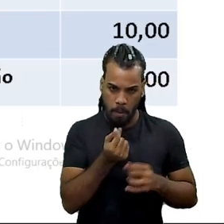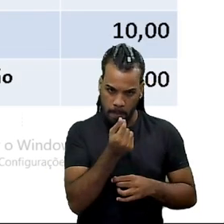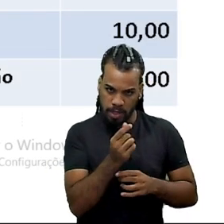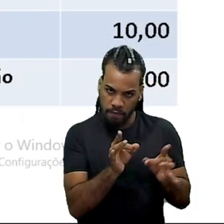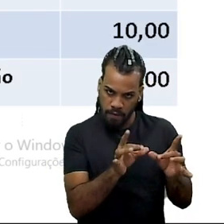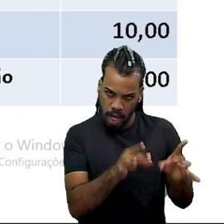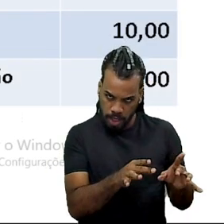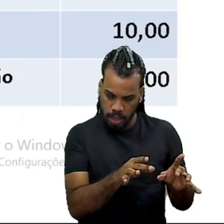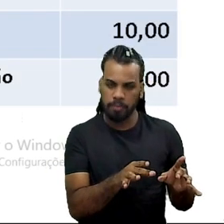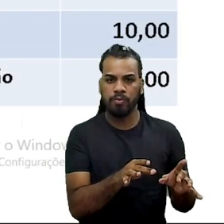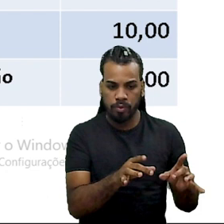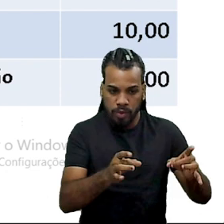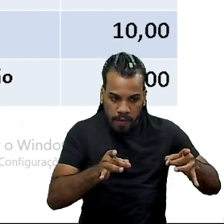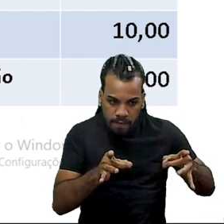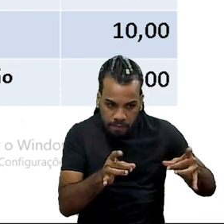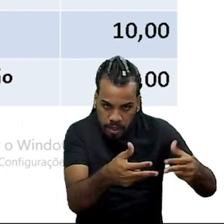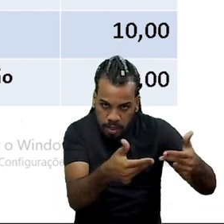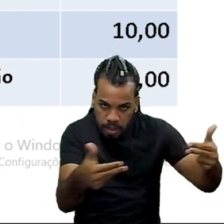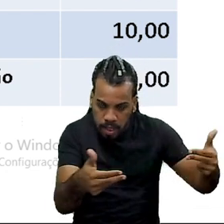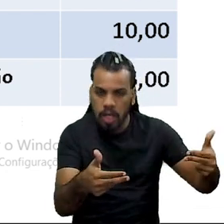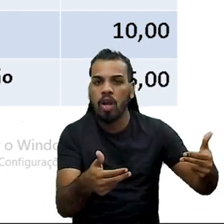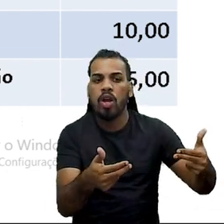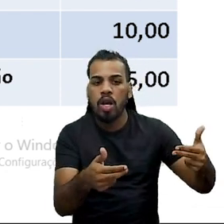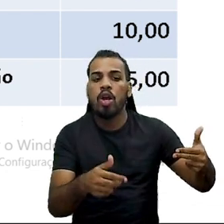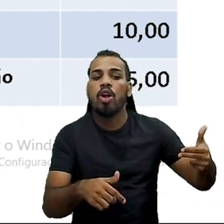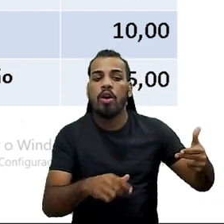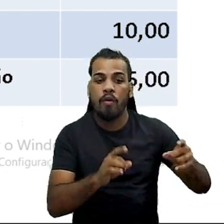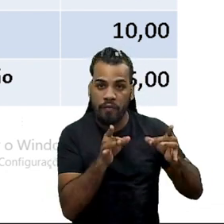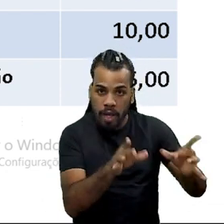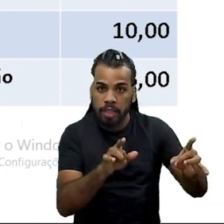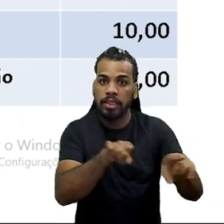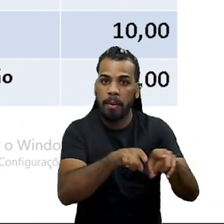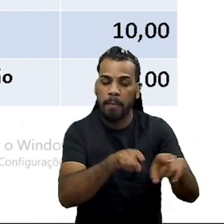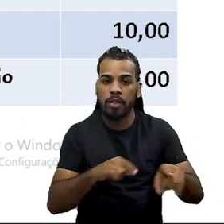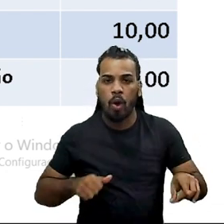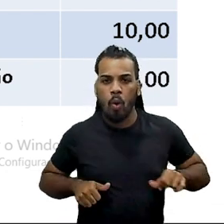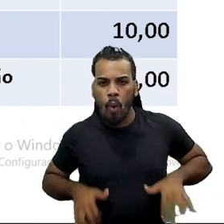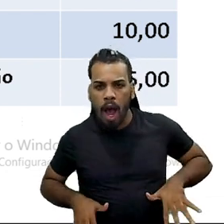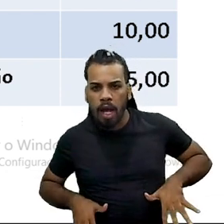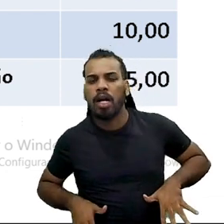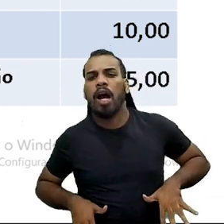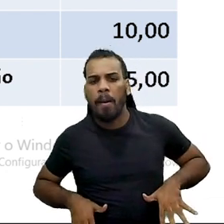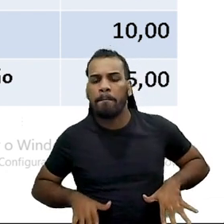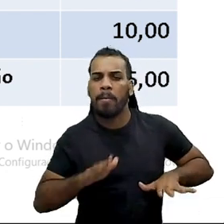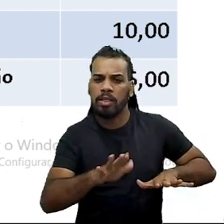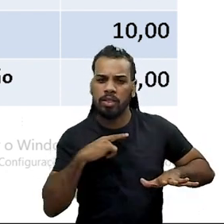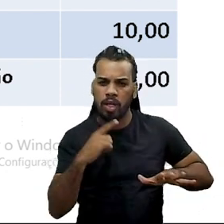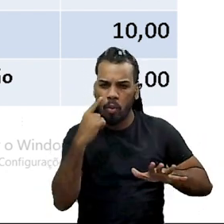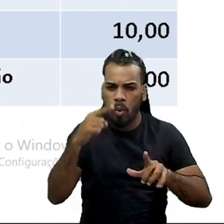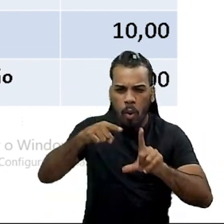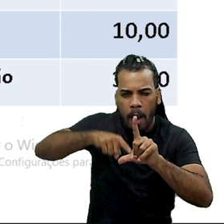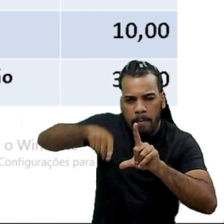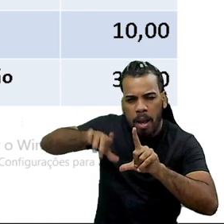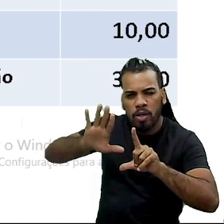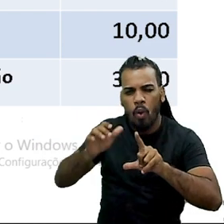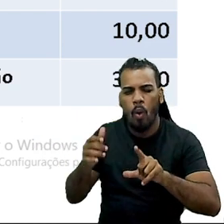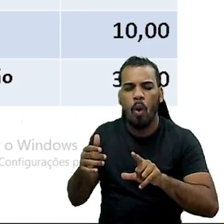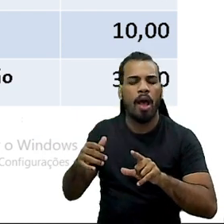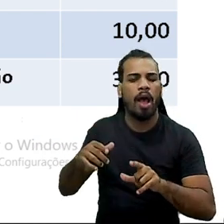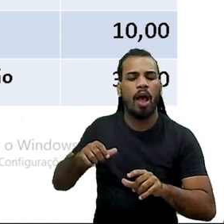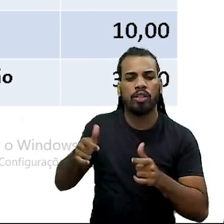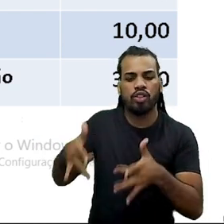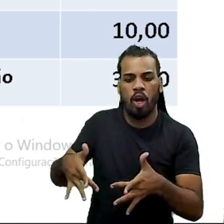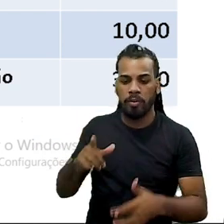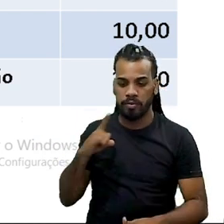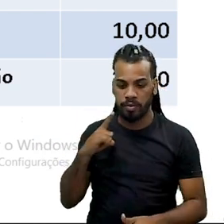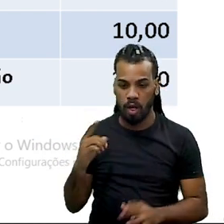e as vendas e os custos que eu tive uma sobra que é a margem de contribuição. Nesse gráfico aqui ao lado, no